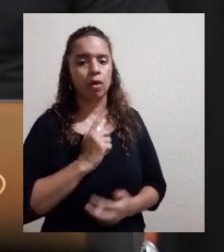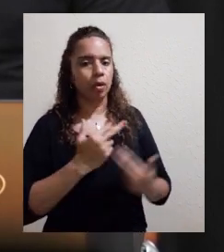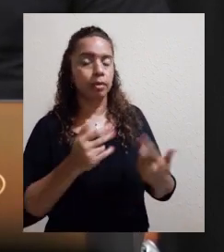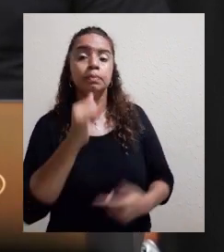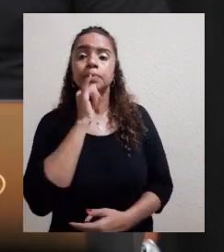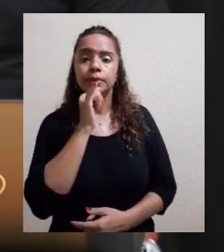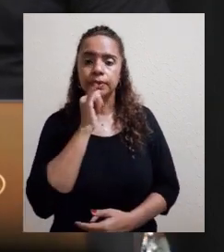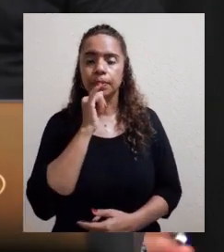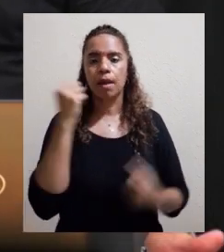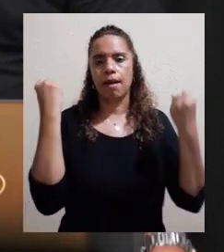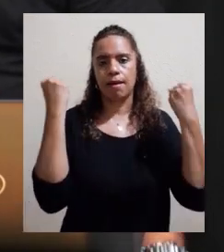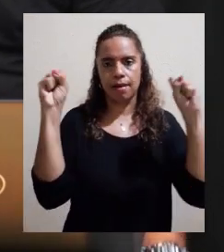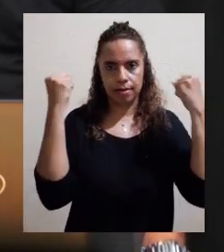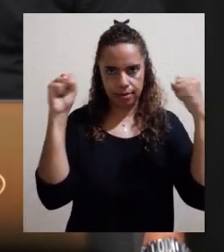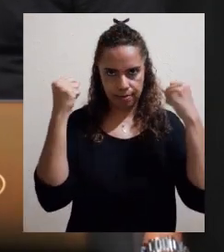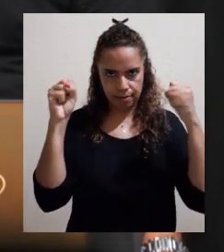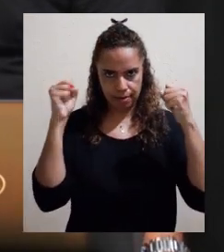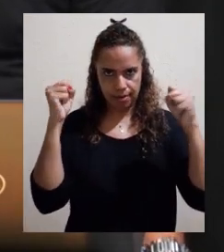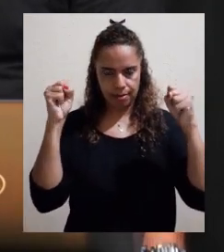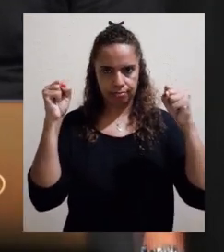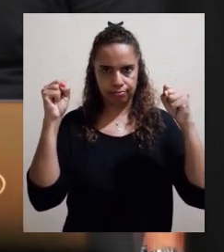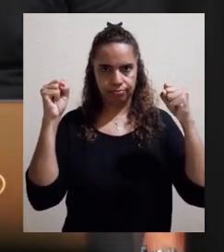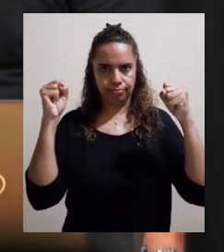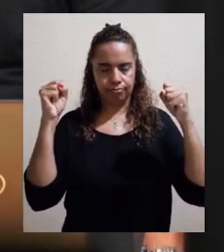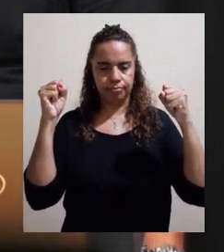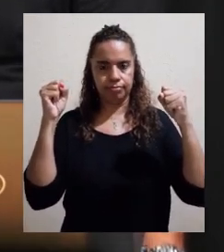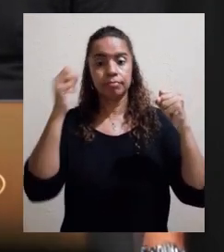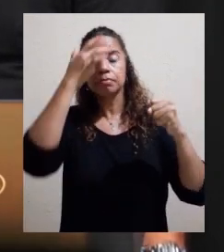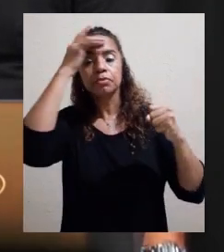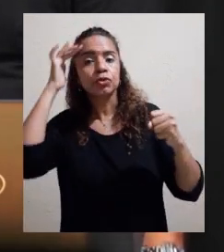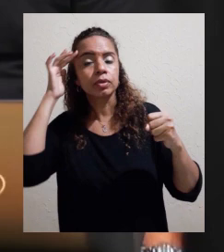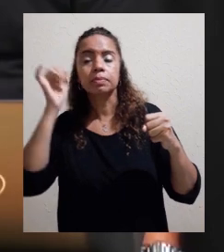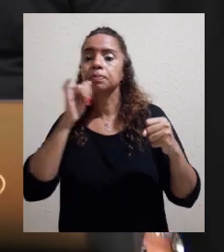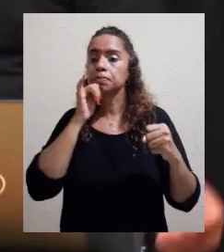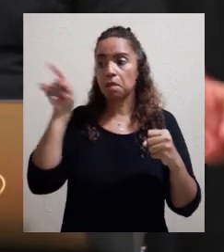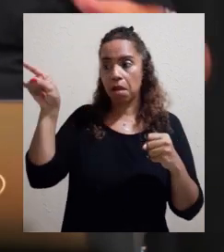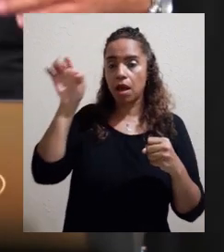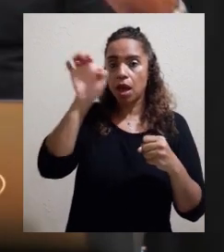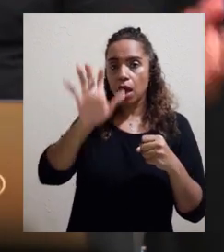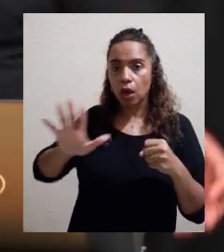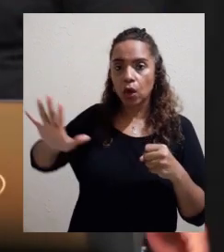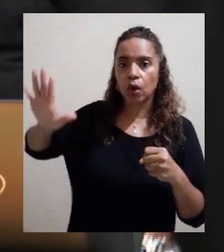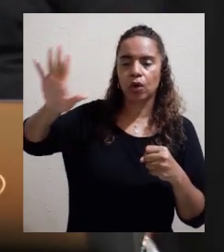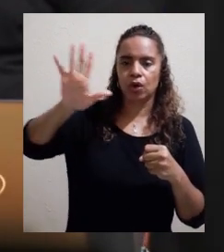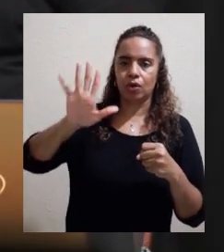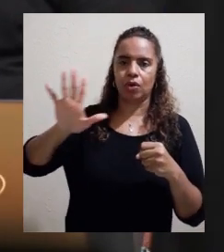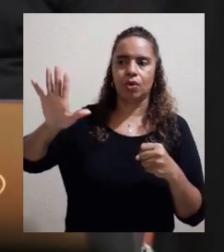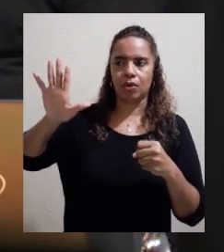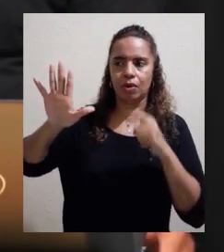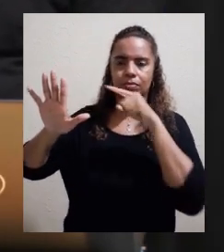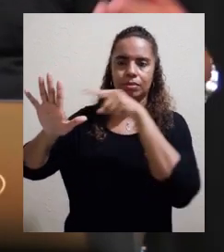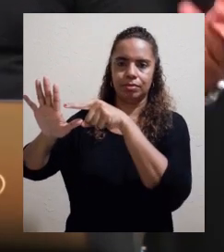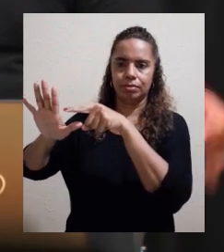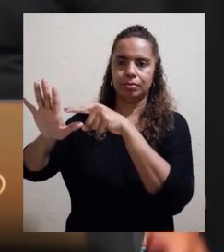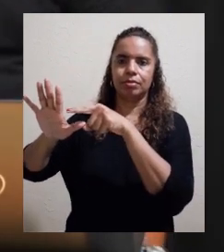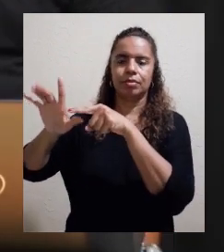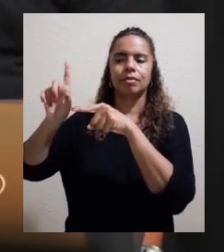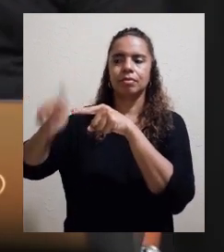algumas questões, como por exemplo, funcionamento de academias, que aí foi colocado pela Gabriele Chaves, que na Europa esses espaços foram